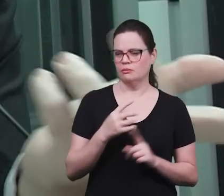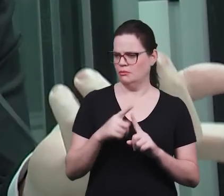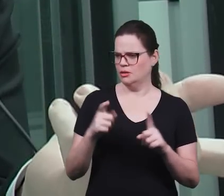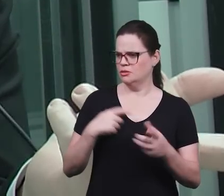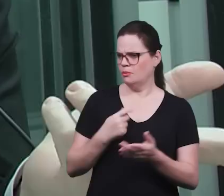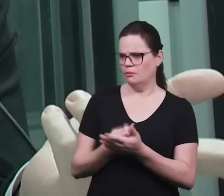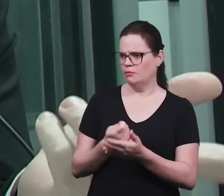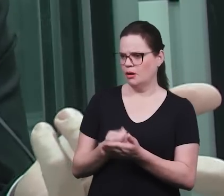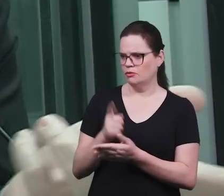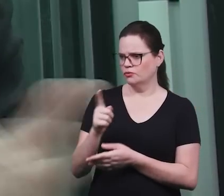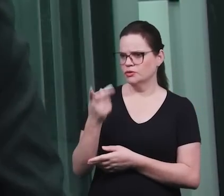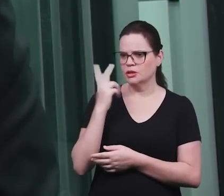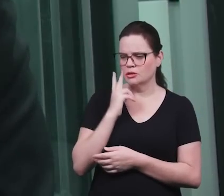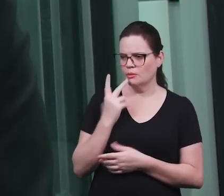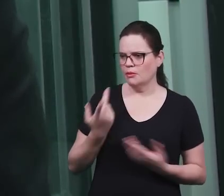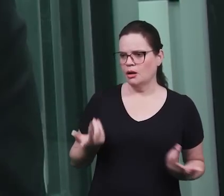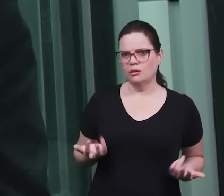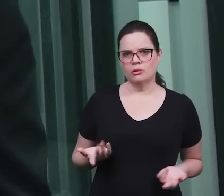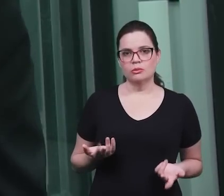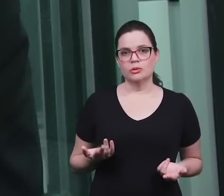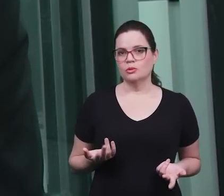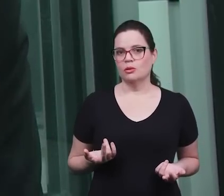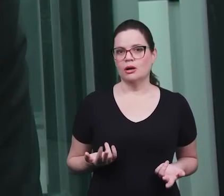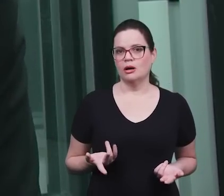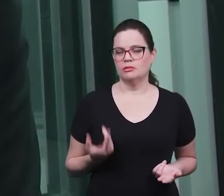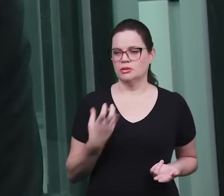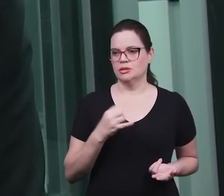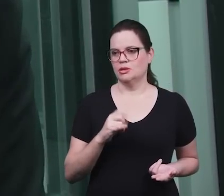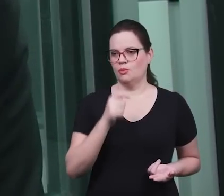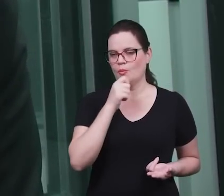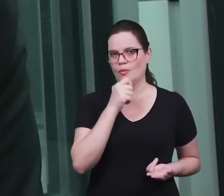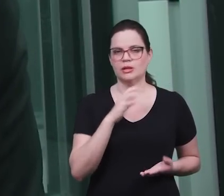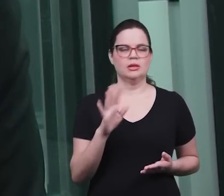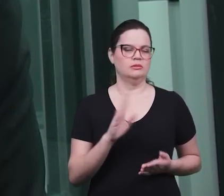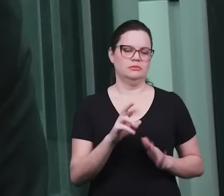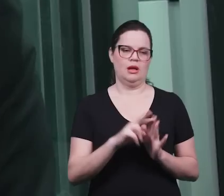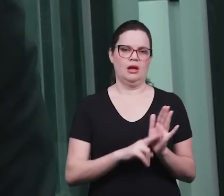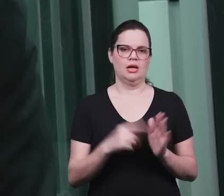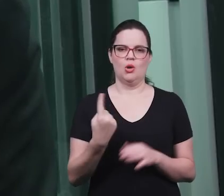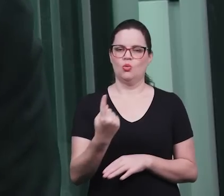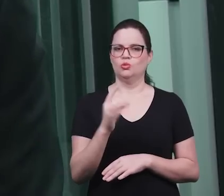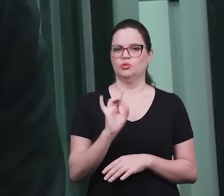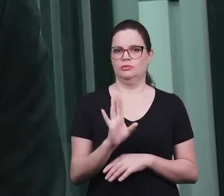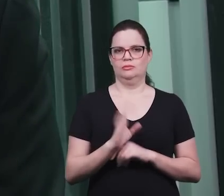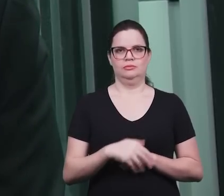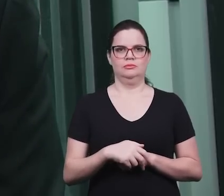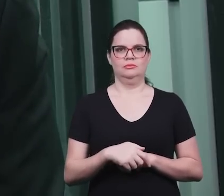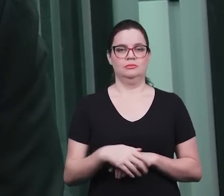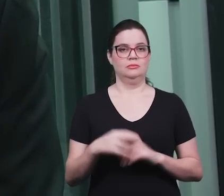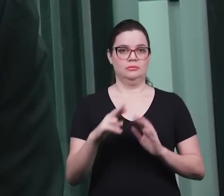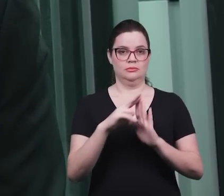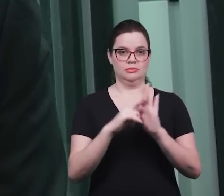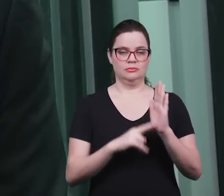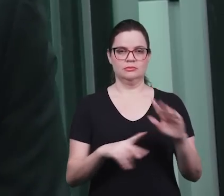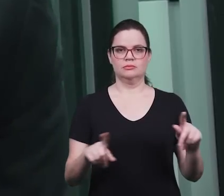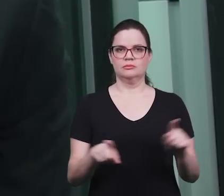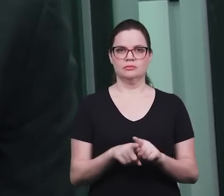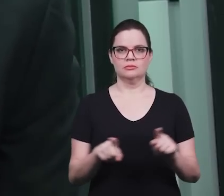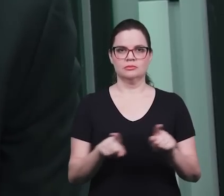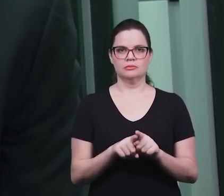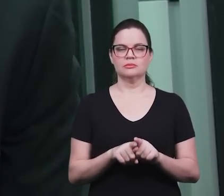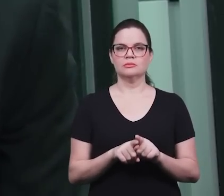pagando igual se eu não tivesse aposentado. Não, mas é a regra. E essa regra, inclusive, vale